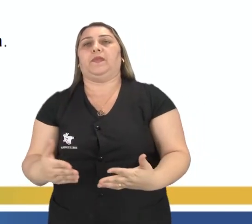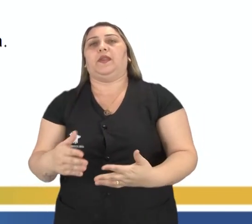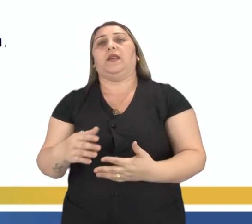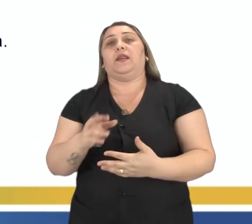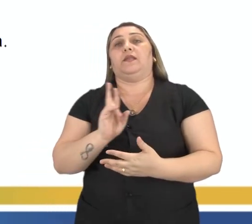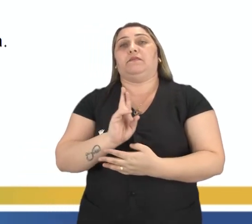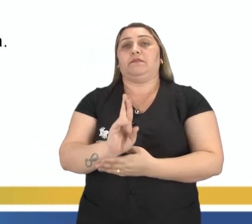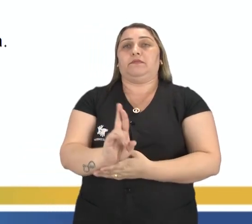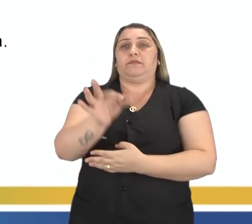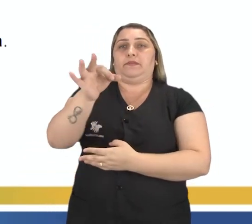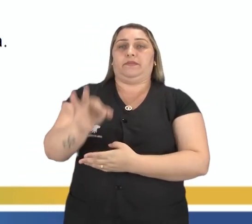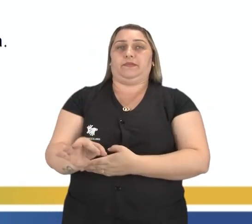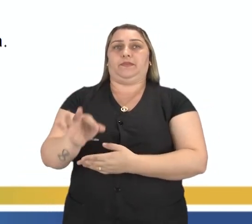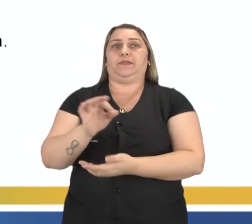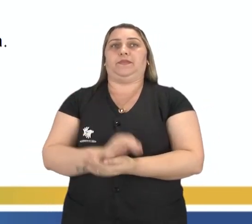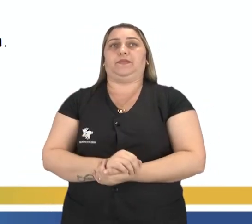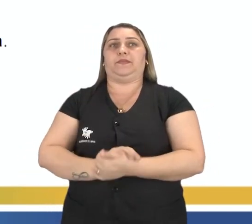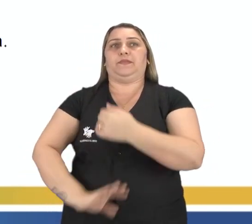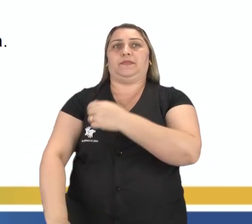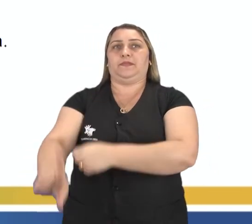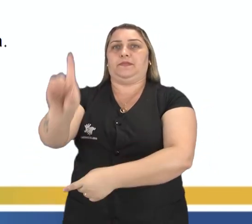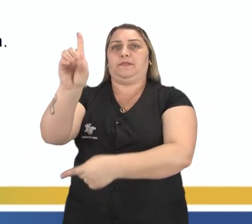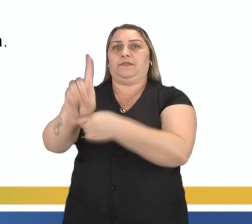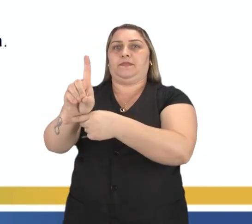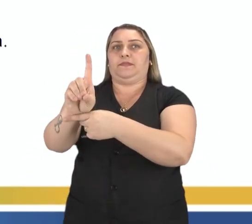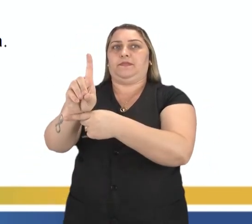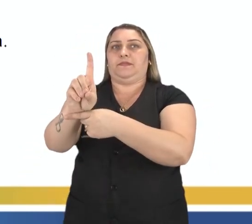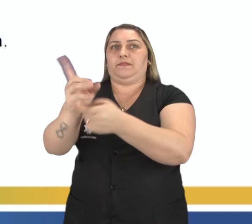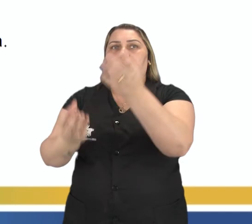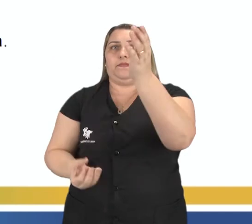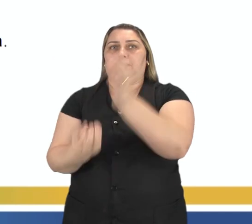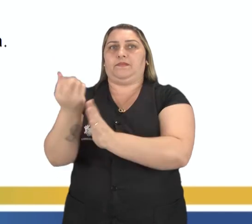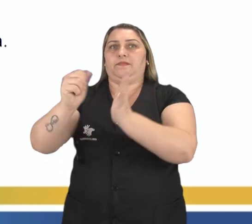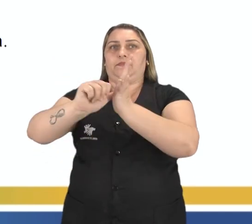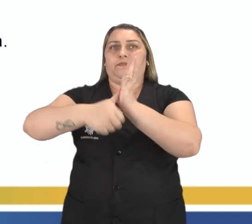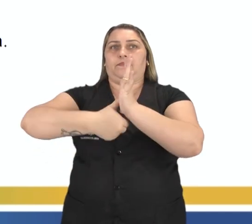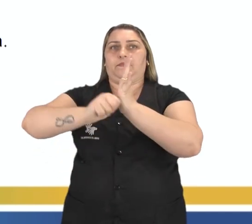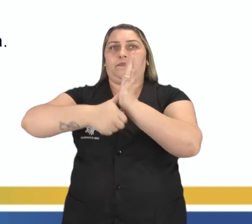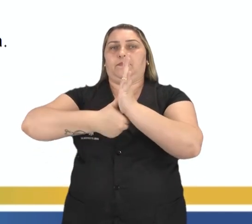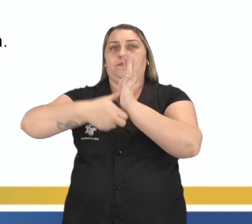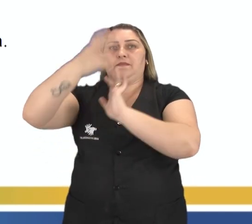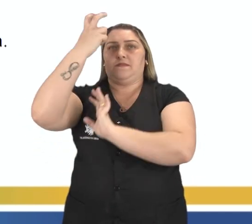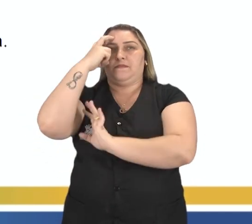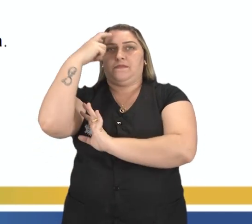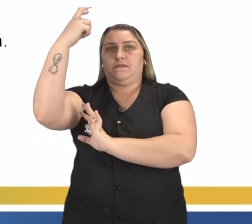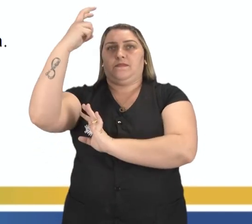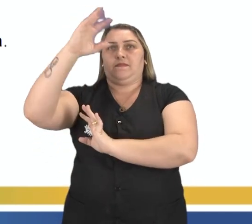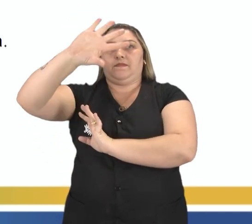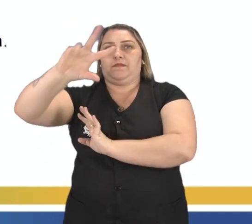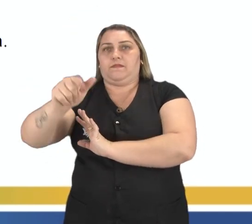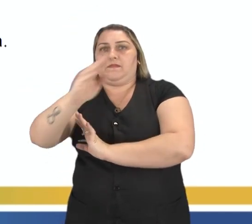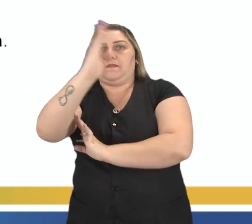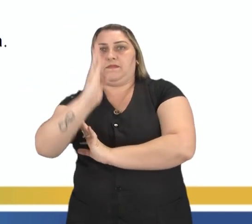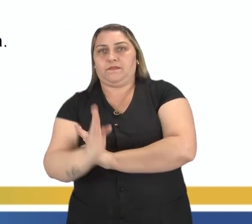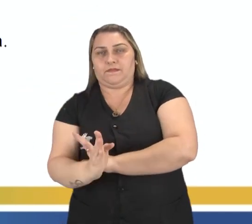como alternativa correta a alternativa D, formação de uma identidade